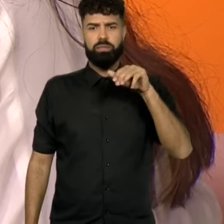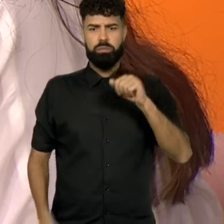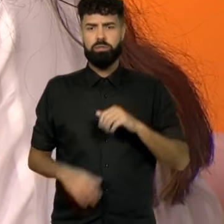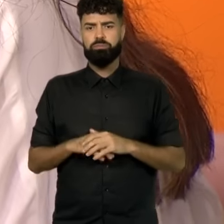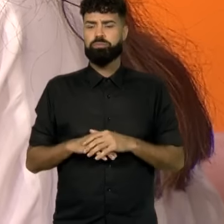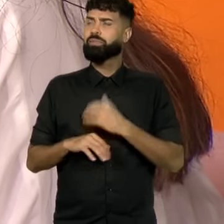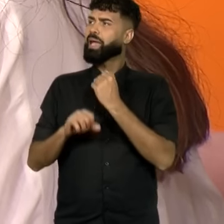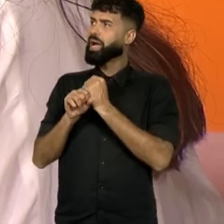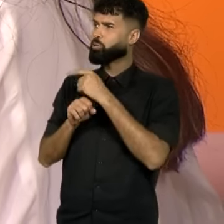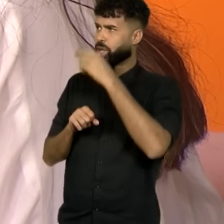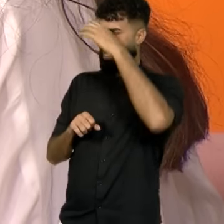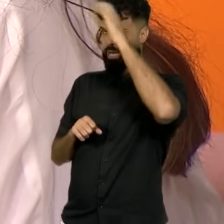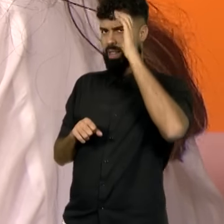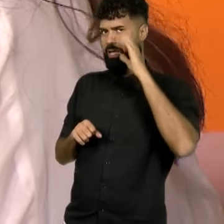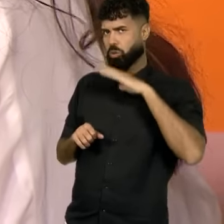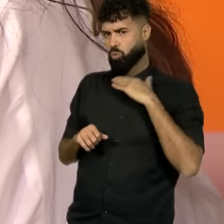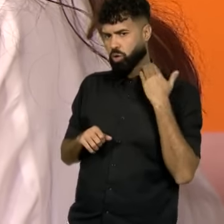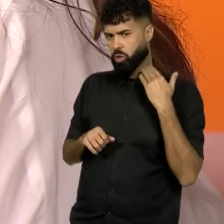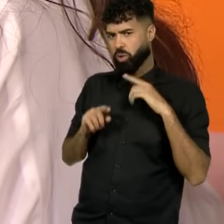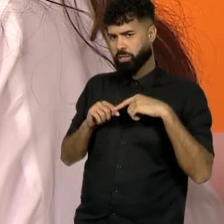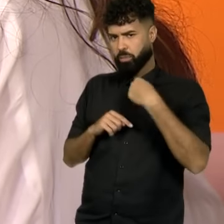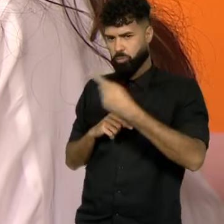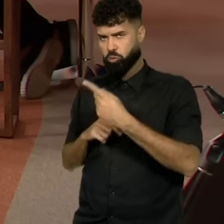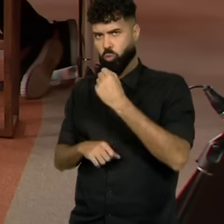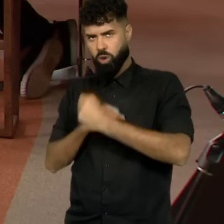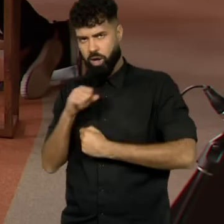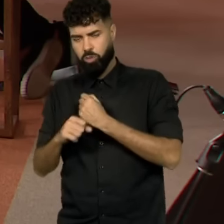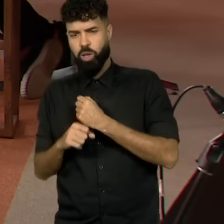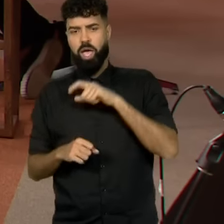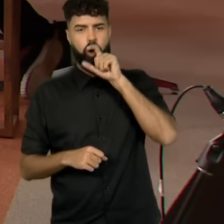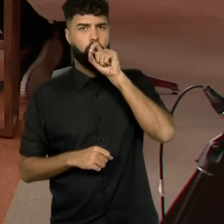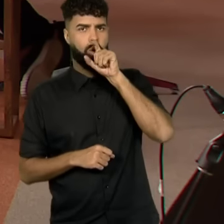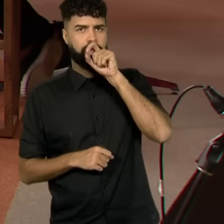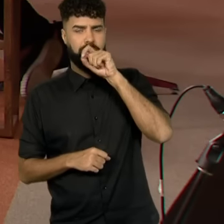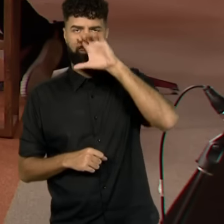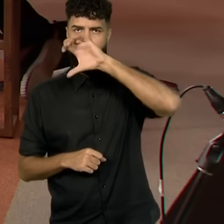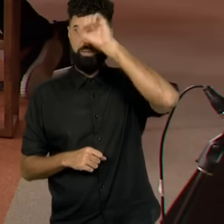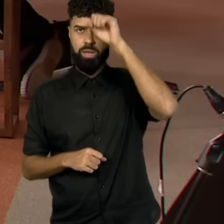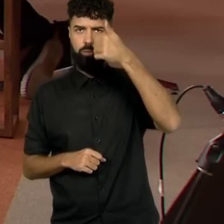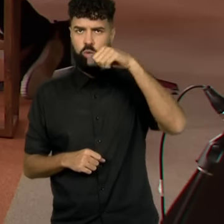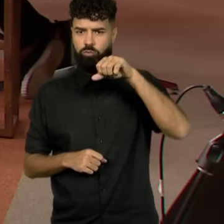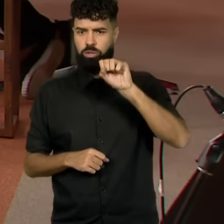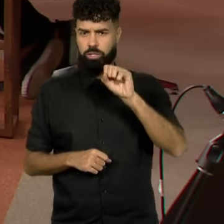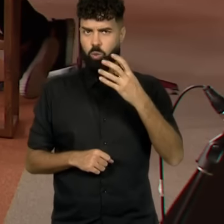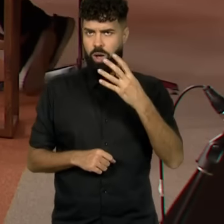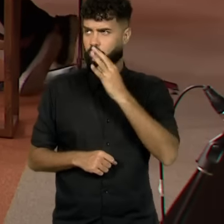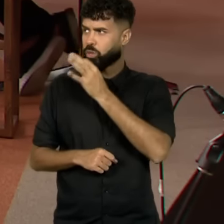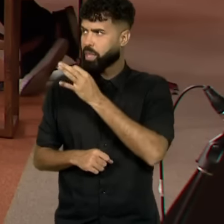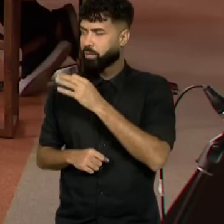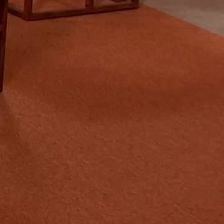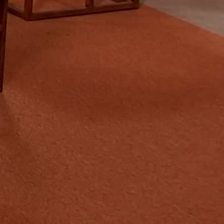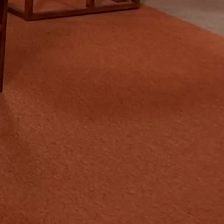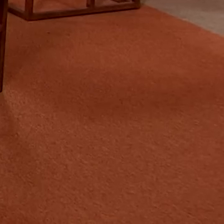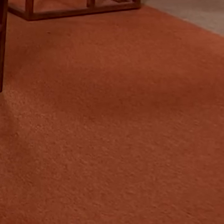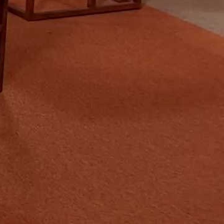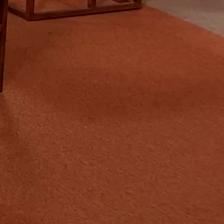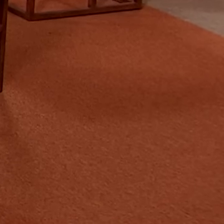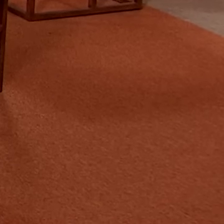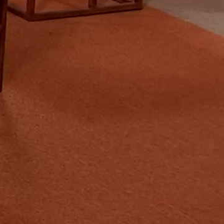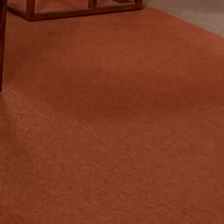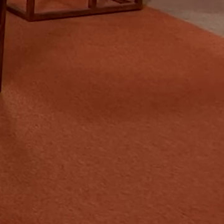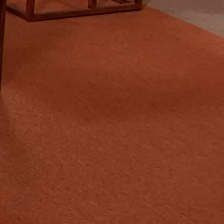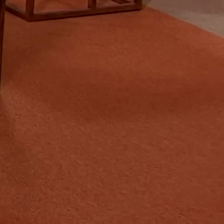Clara morreu, no ano seguinte, o que a Clara morreu, a Portela foi campeã, né? Não. Em 84. A Portela foi campeã, mas,